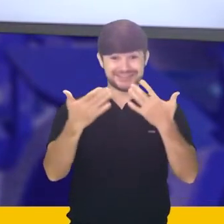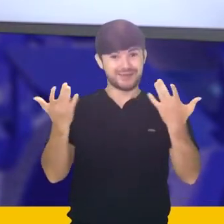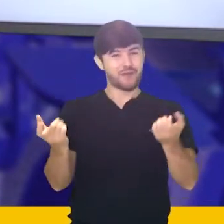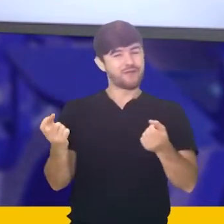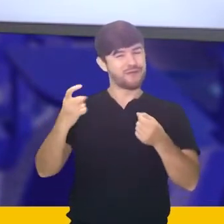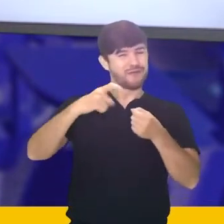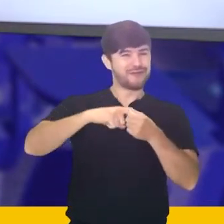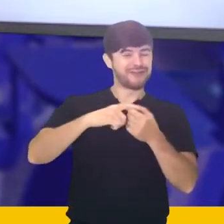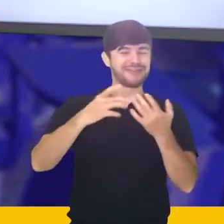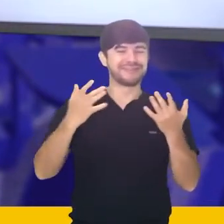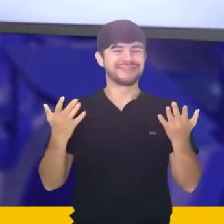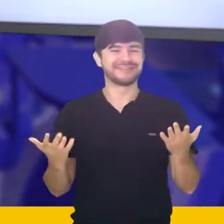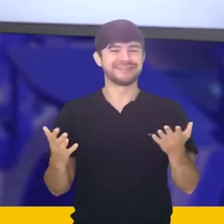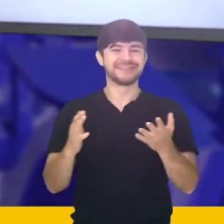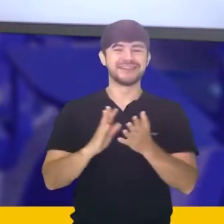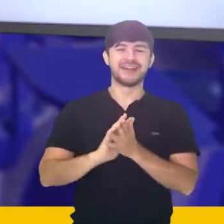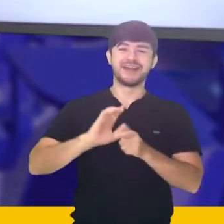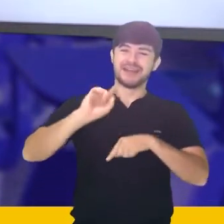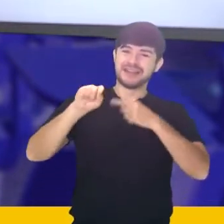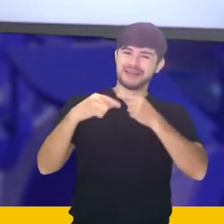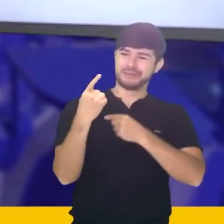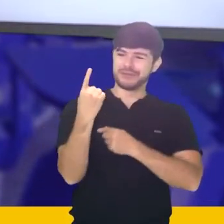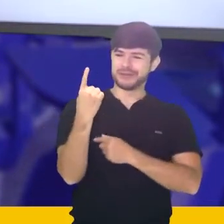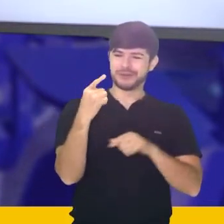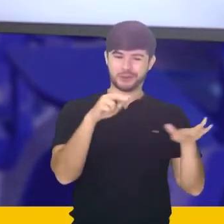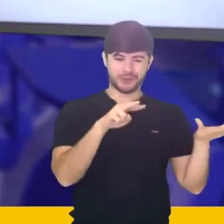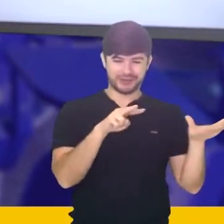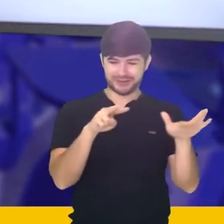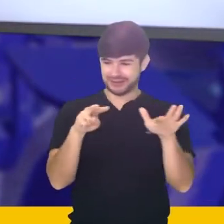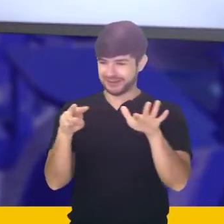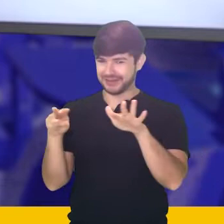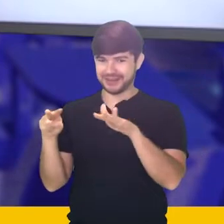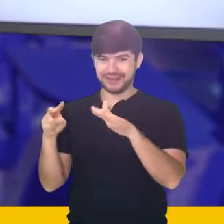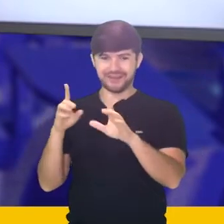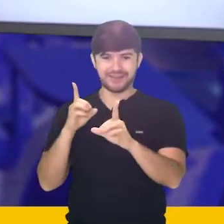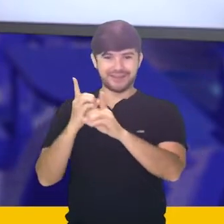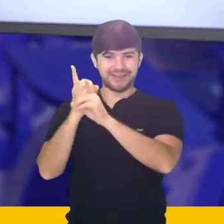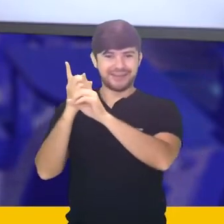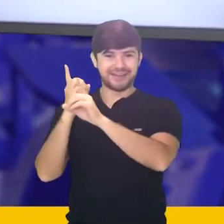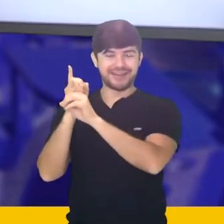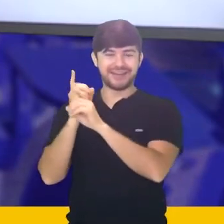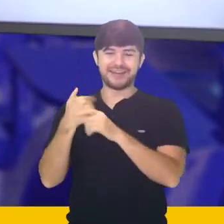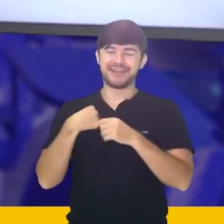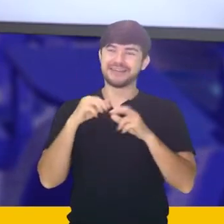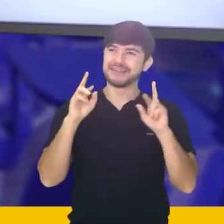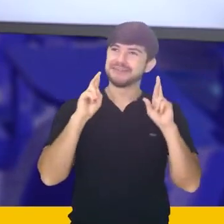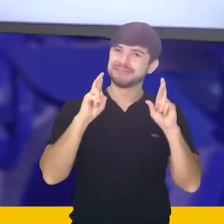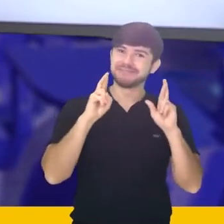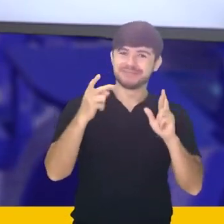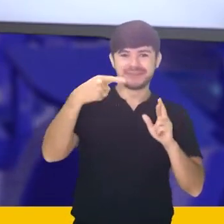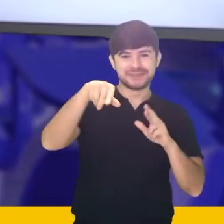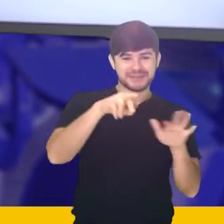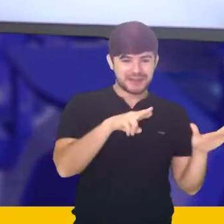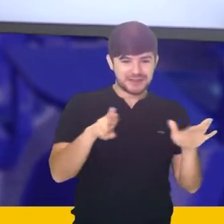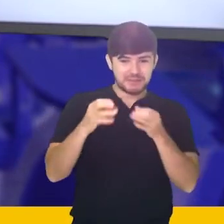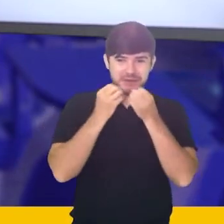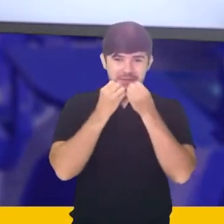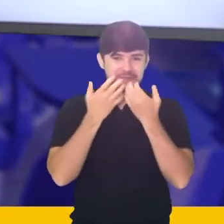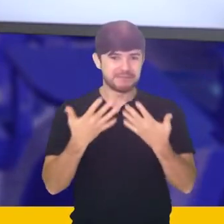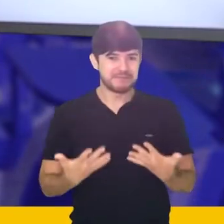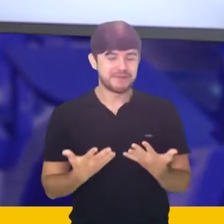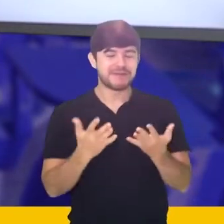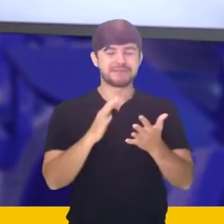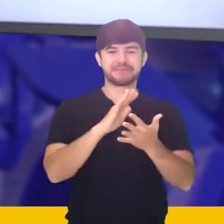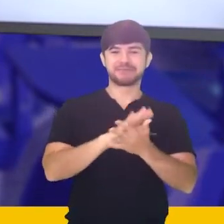Estamos de volta, a gente, depois de uma semana aí, se reencontrando. Espero ter sido uma semana boa para vocês. A